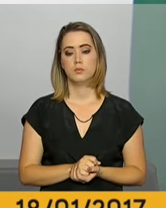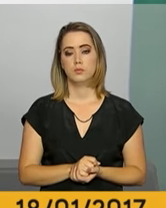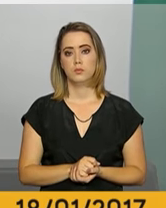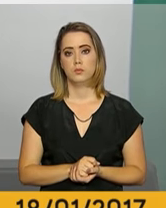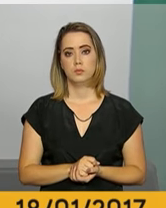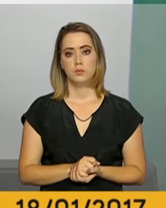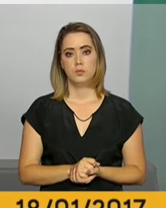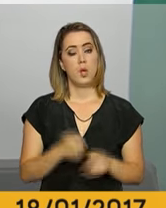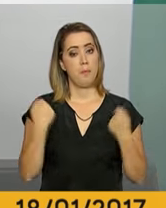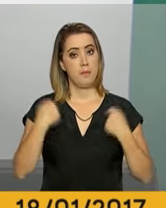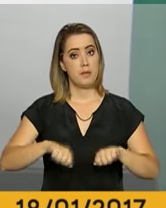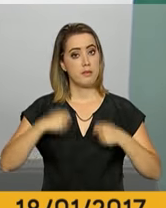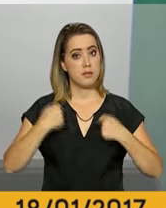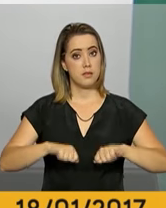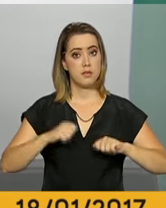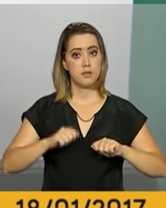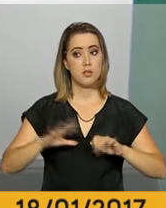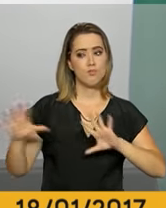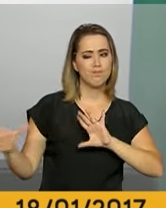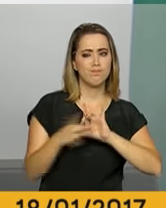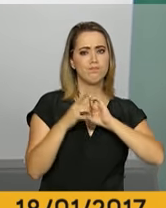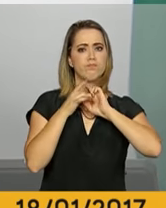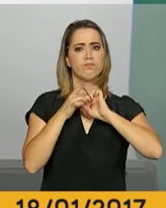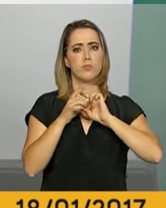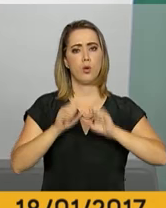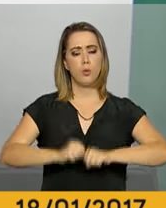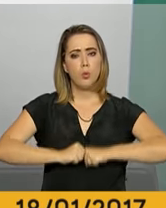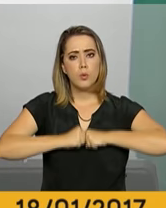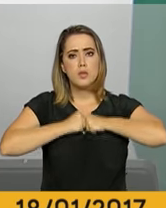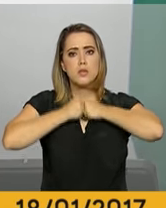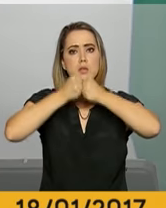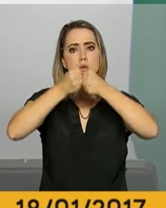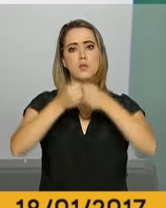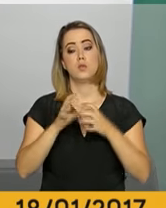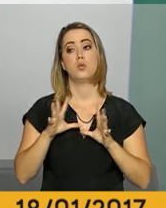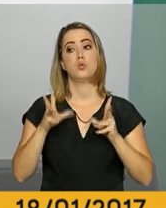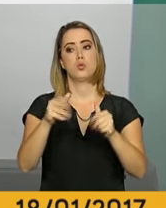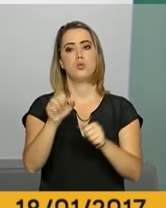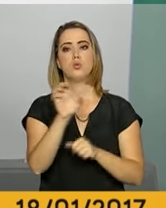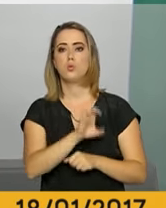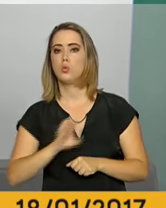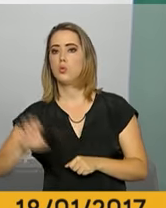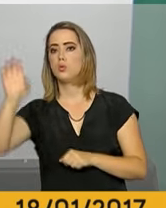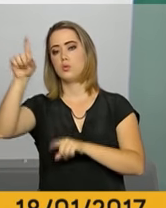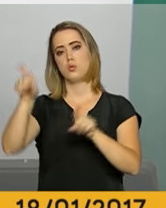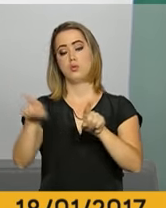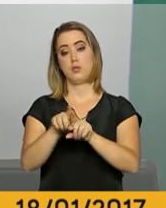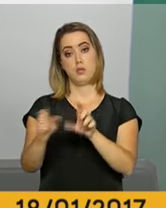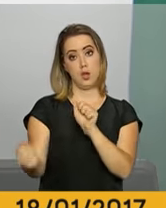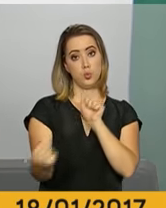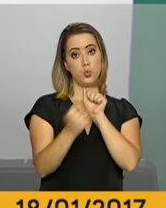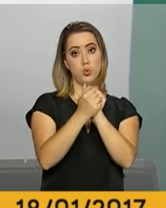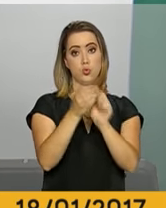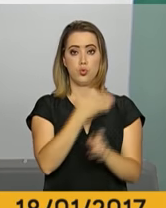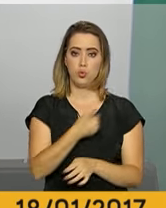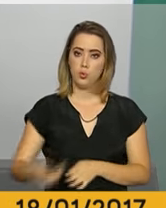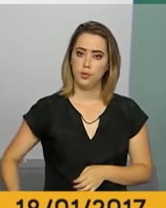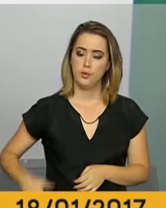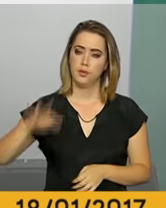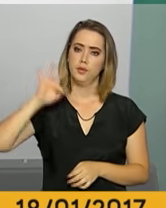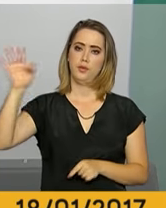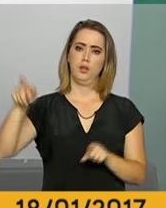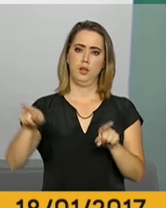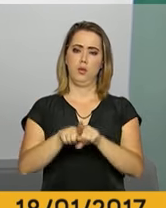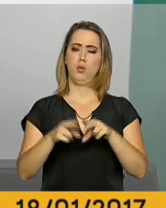exige esta conjugação de esforços dos estados com a União Federal e, de igual maneira,